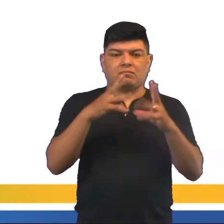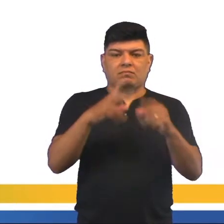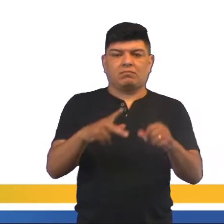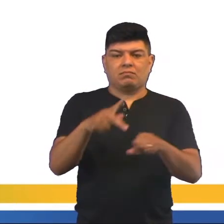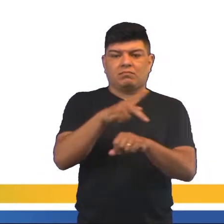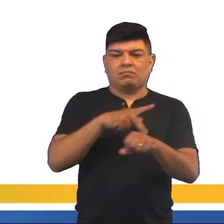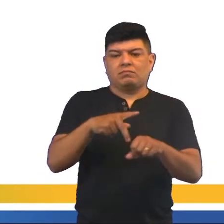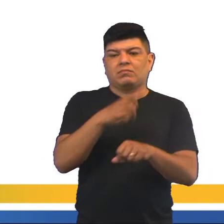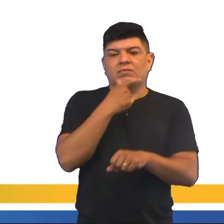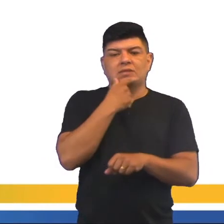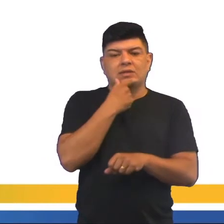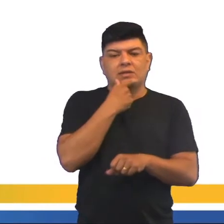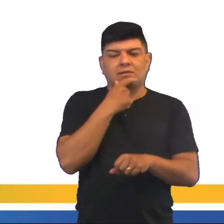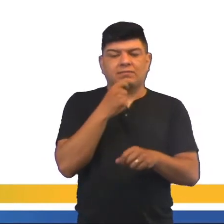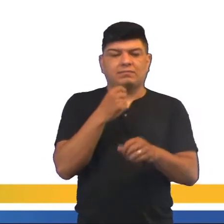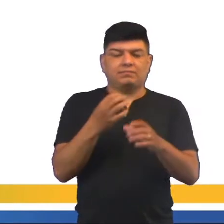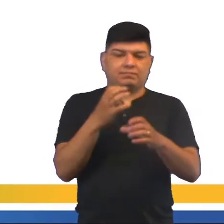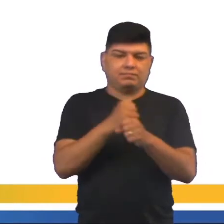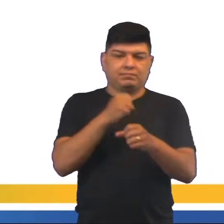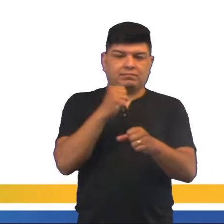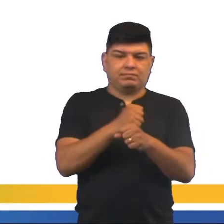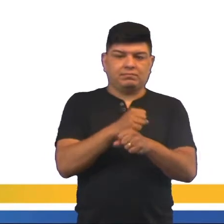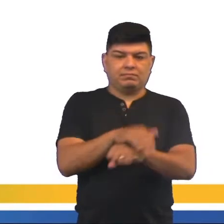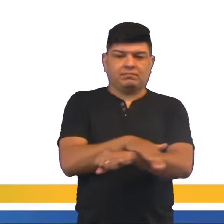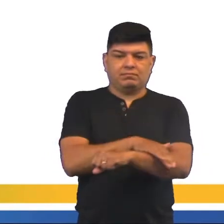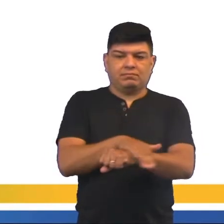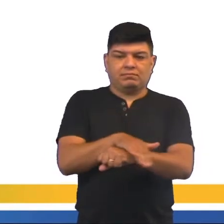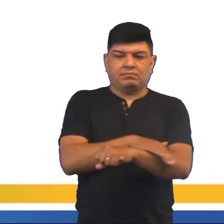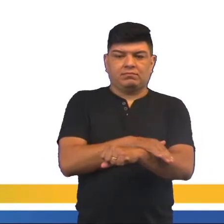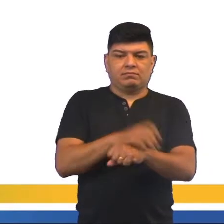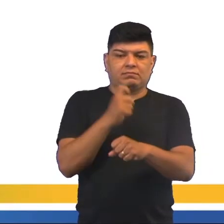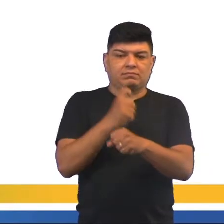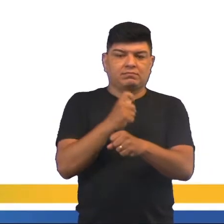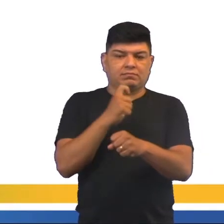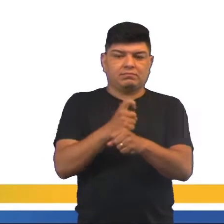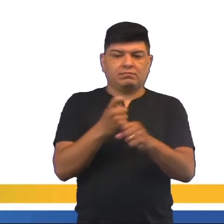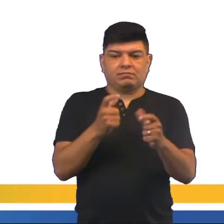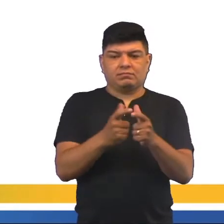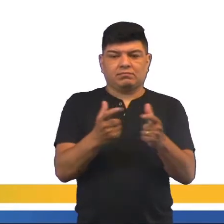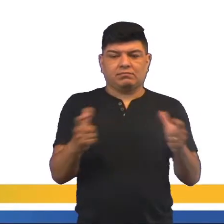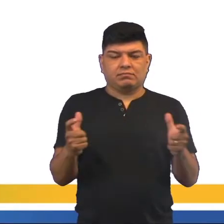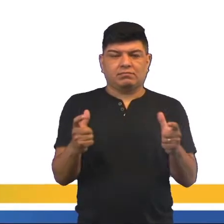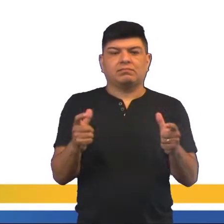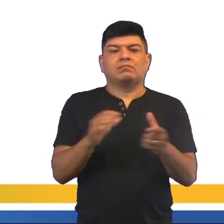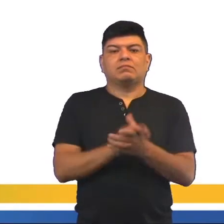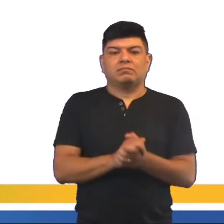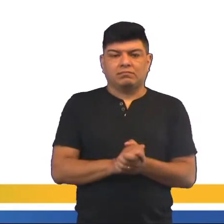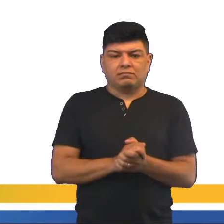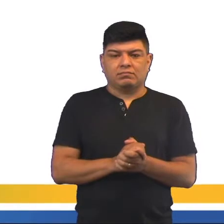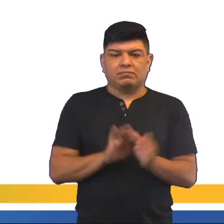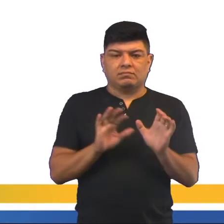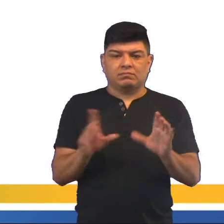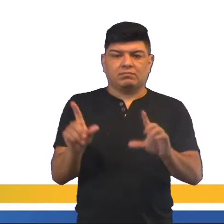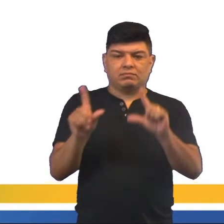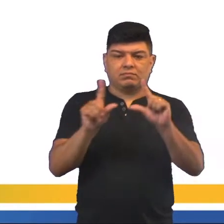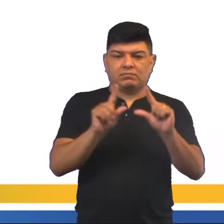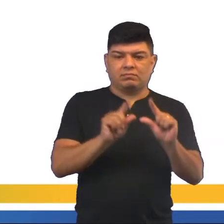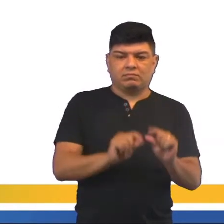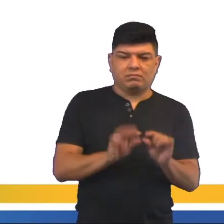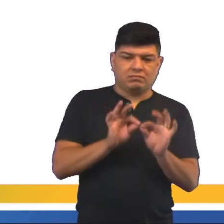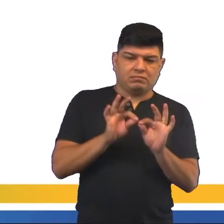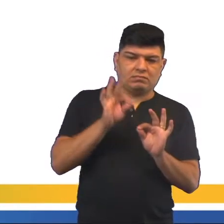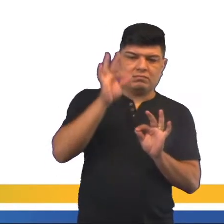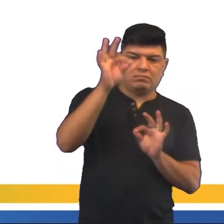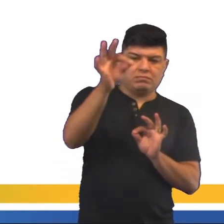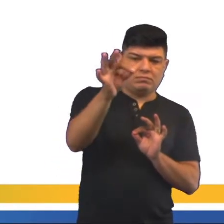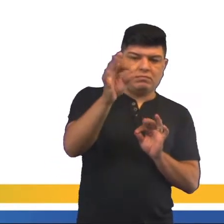Inglaterra. A construção das estradas de ferro contribuiu para ampliar o crescimento industrial, uma vez que diminuiu as